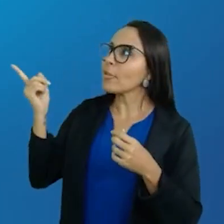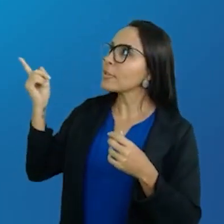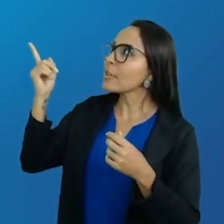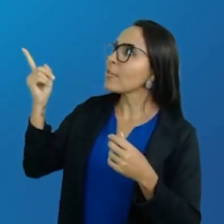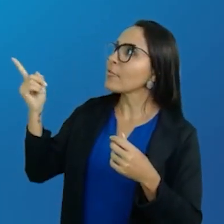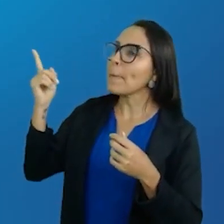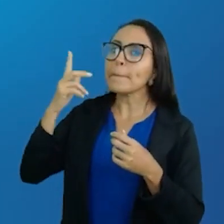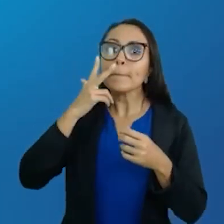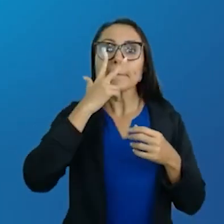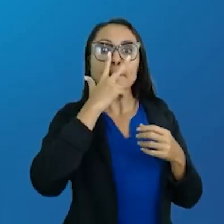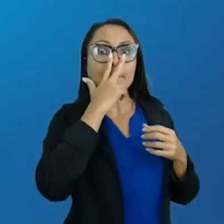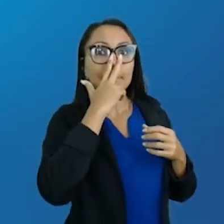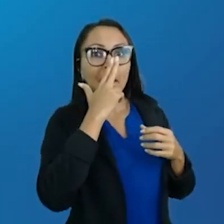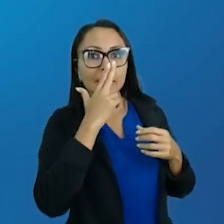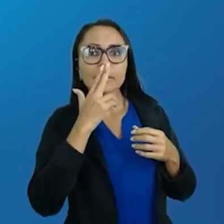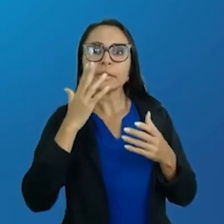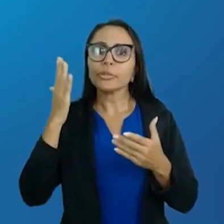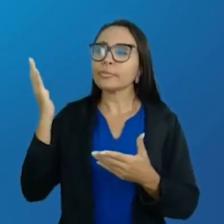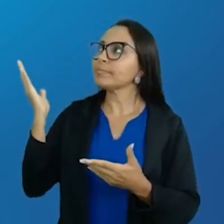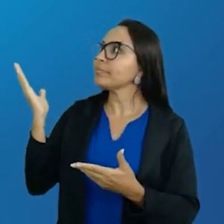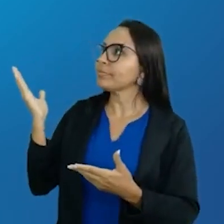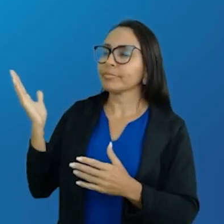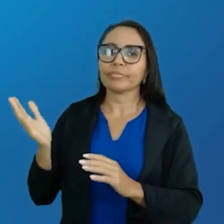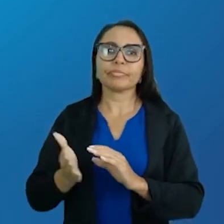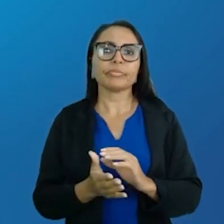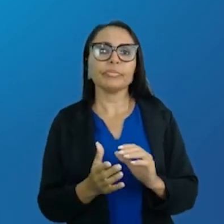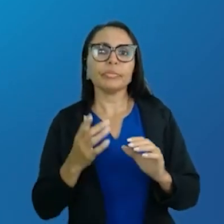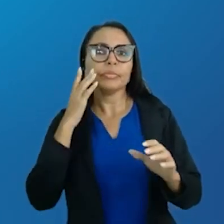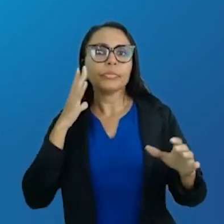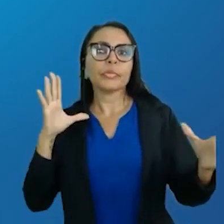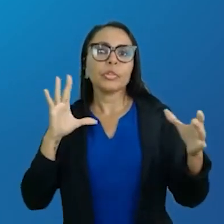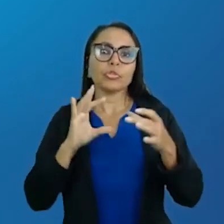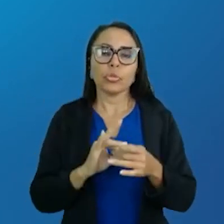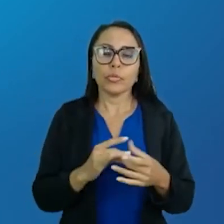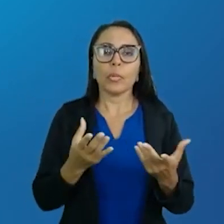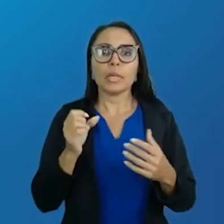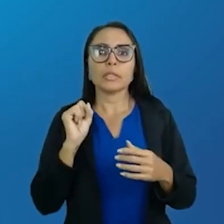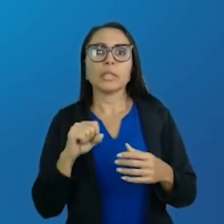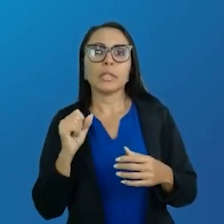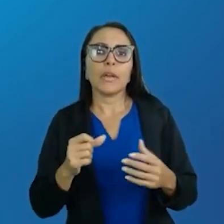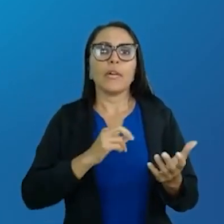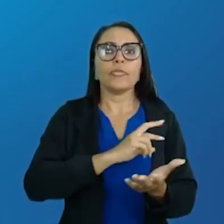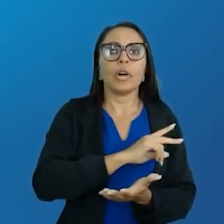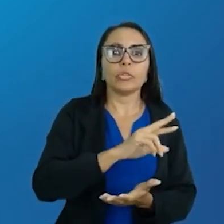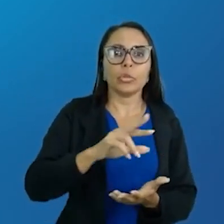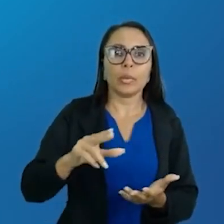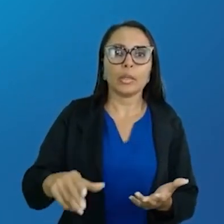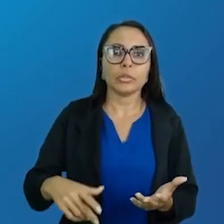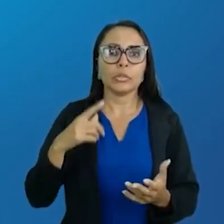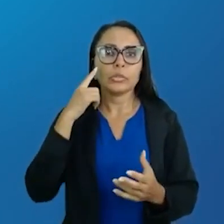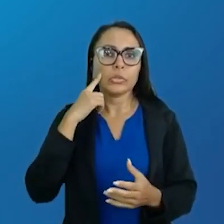elementos parecidos. Há um elemento de unidade que juntos formam algo novo. Então, tipo, são vários tomates cortados que